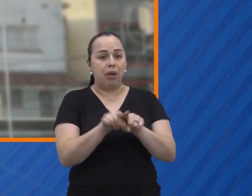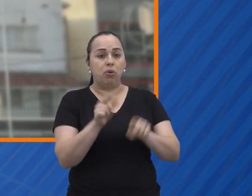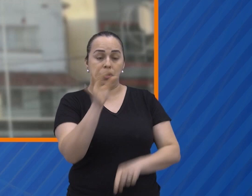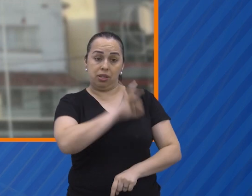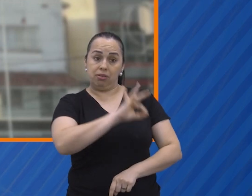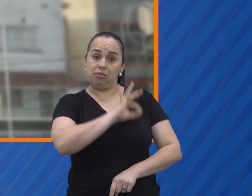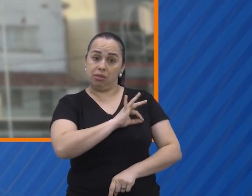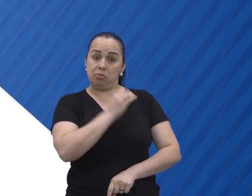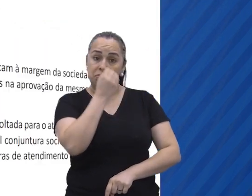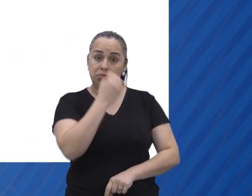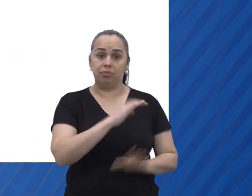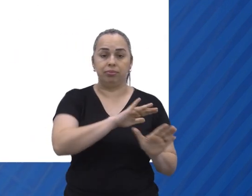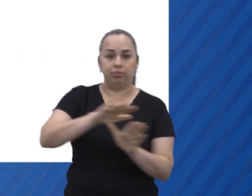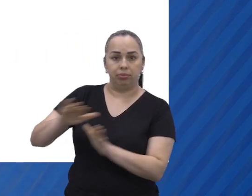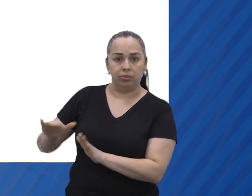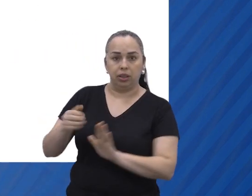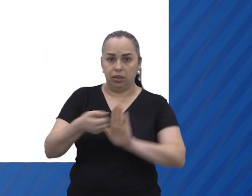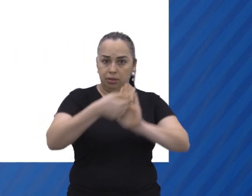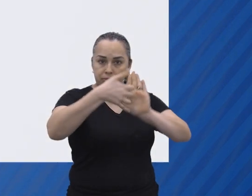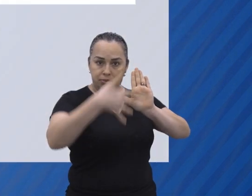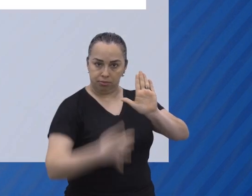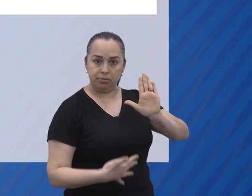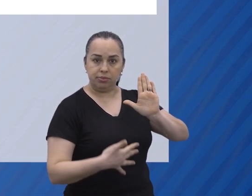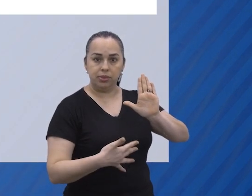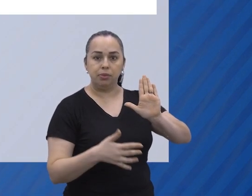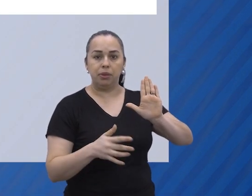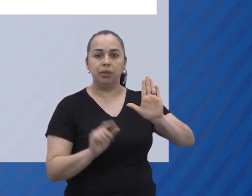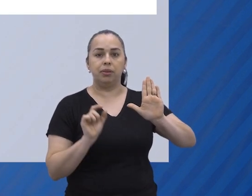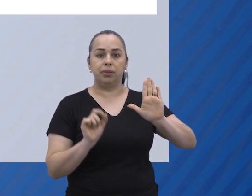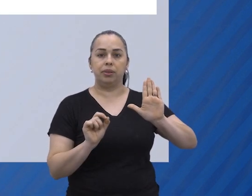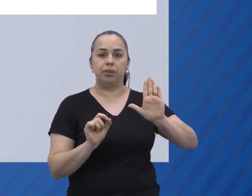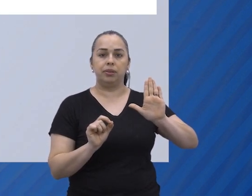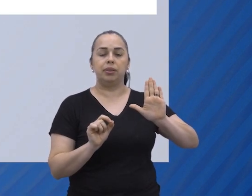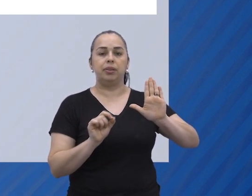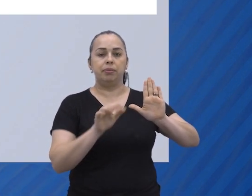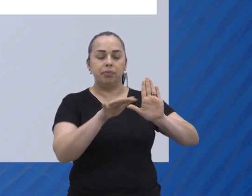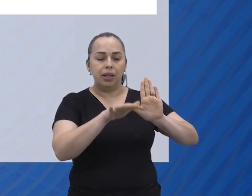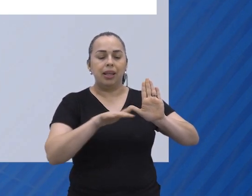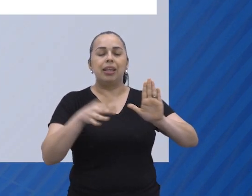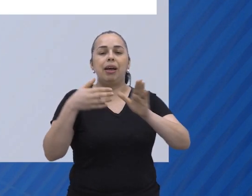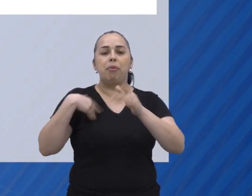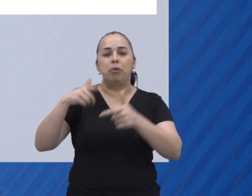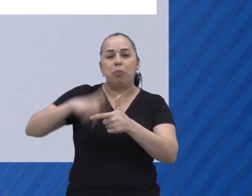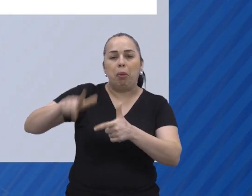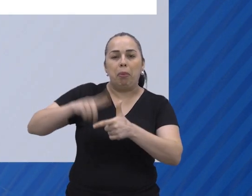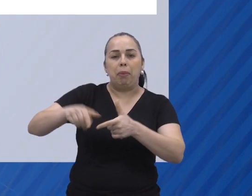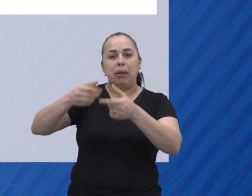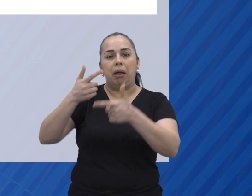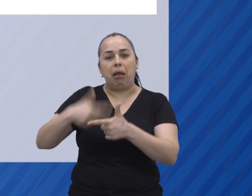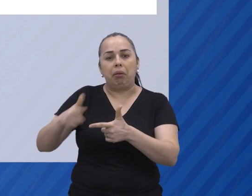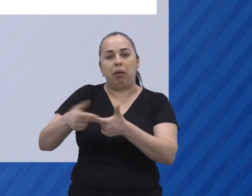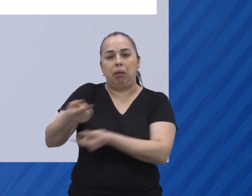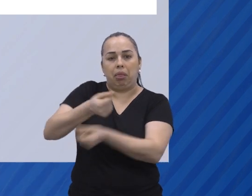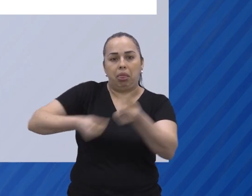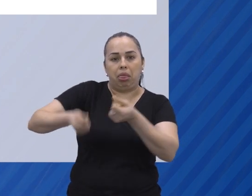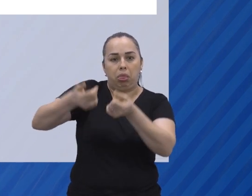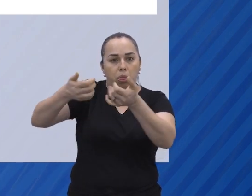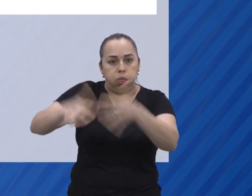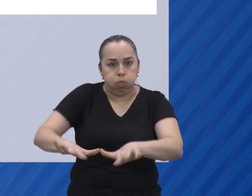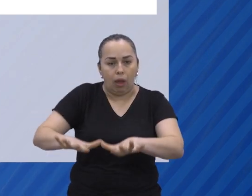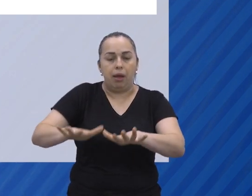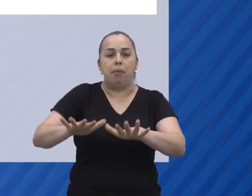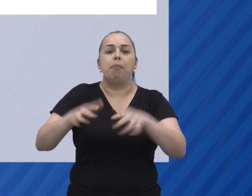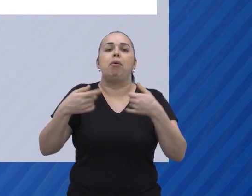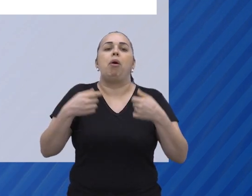independente financeiramente. Como apontado na justificativa do projeto, os reflexos da crise econômica precisam nortear